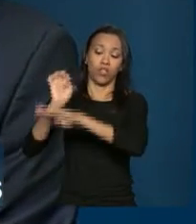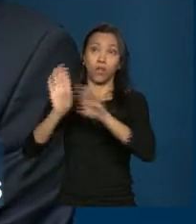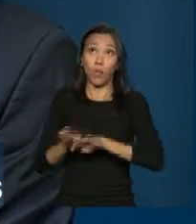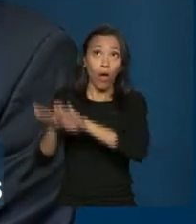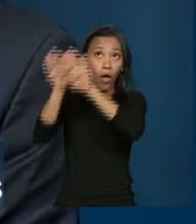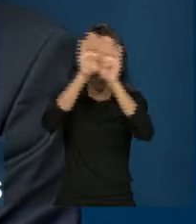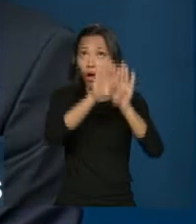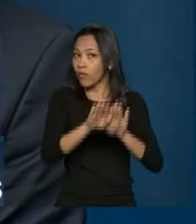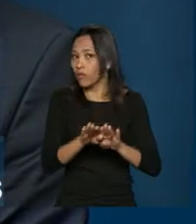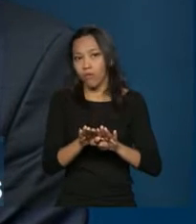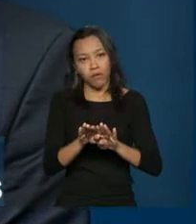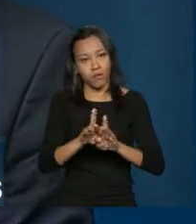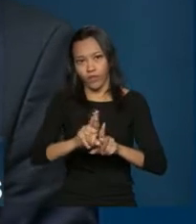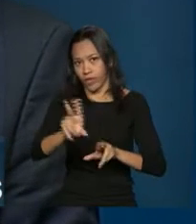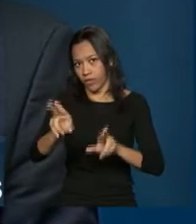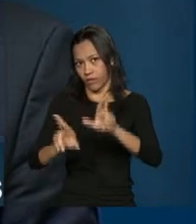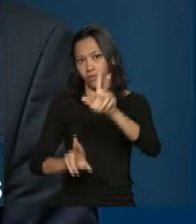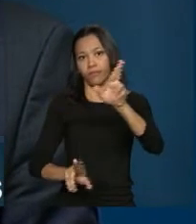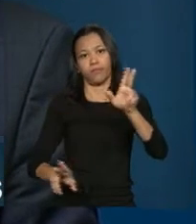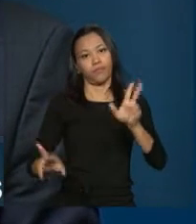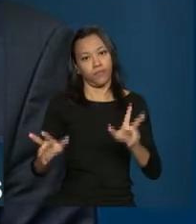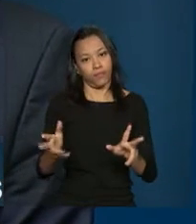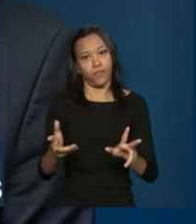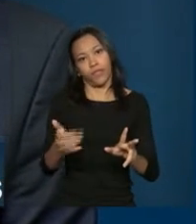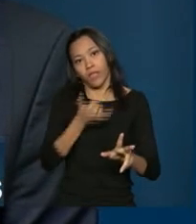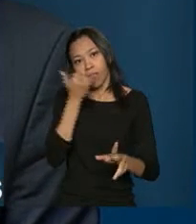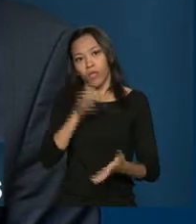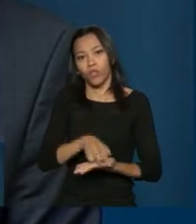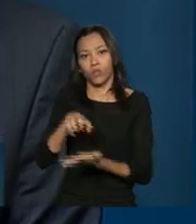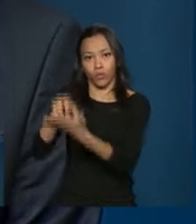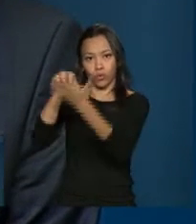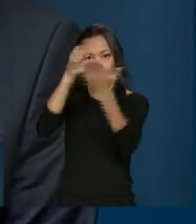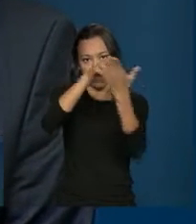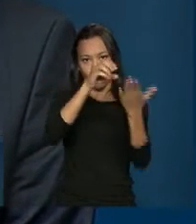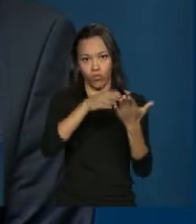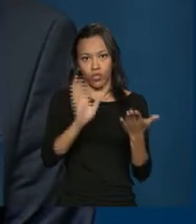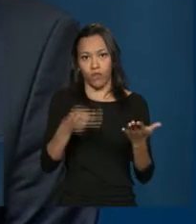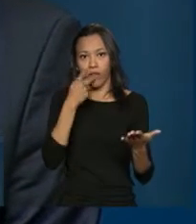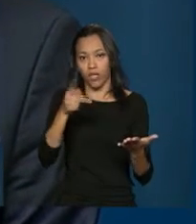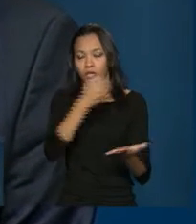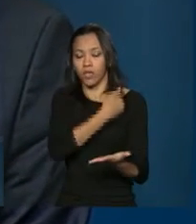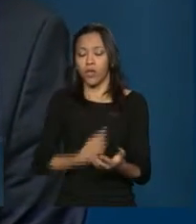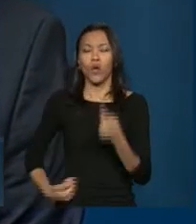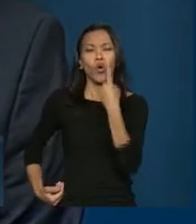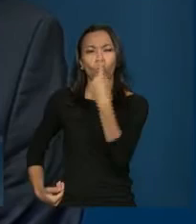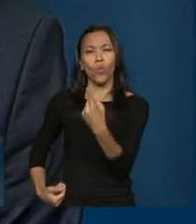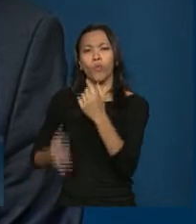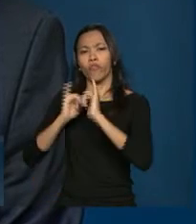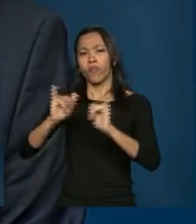Então, varia conforme os órgãos aqui mencionados. Um dado